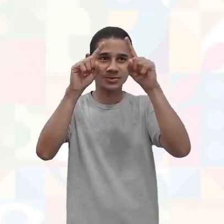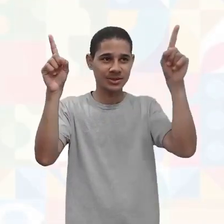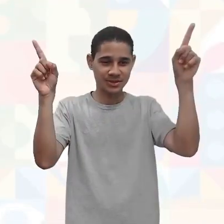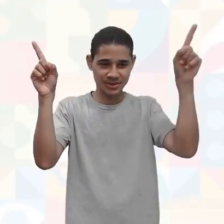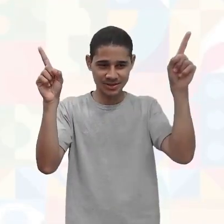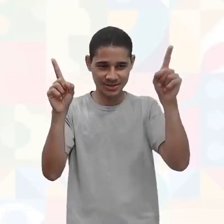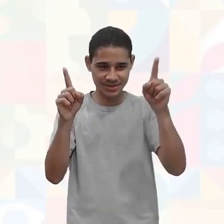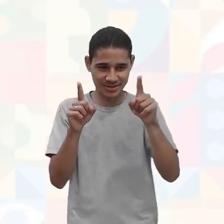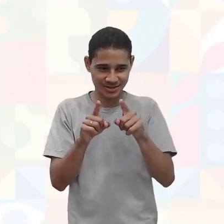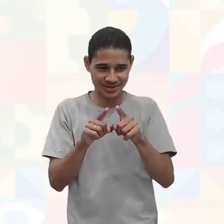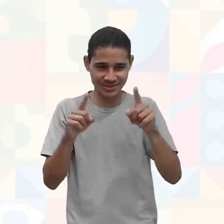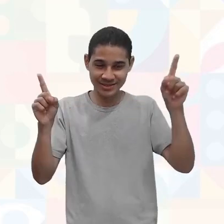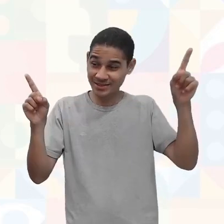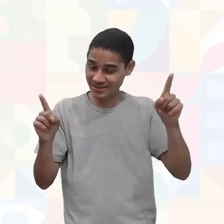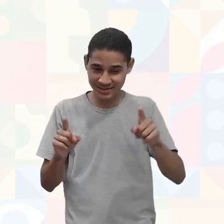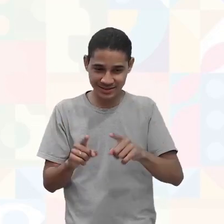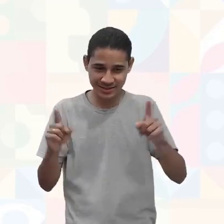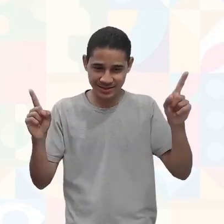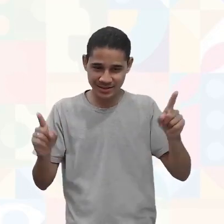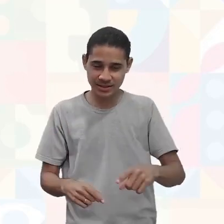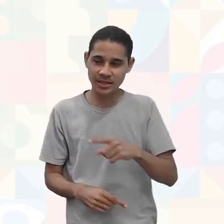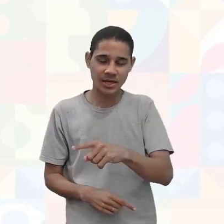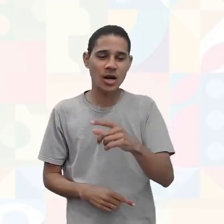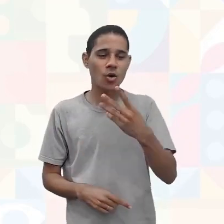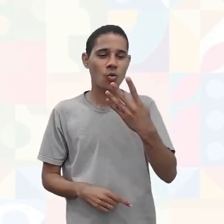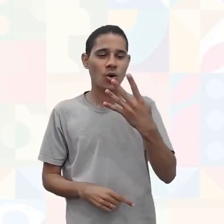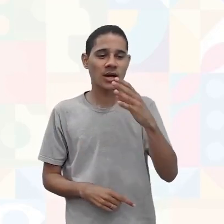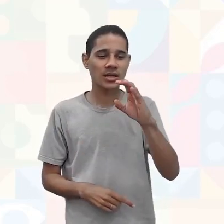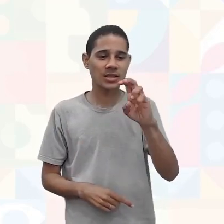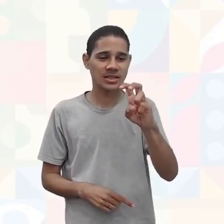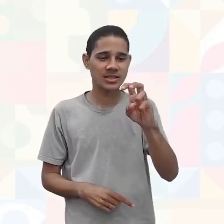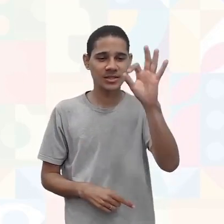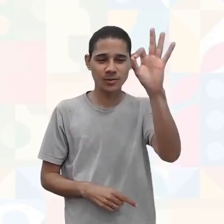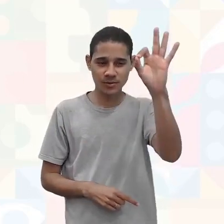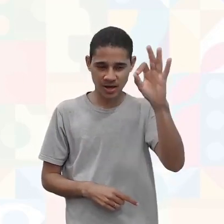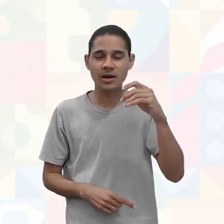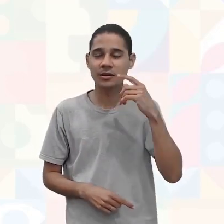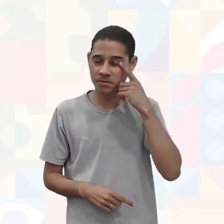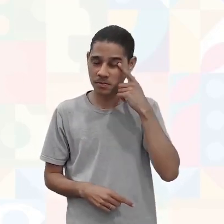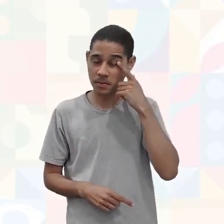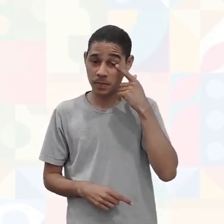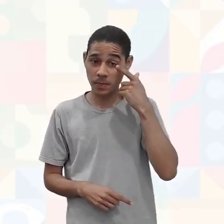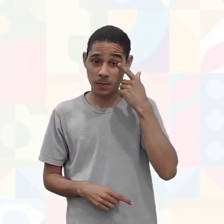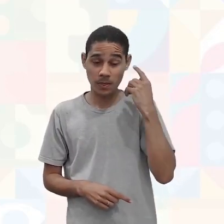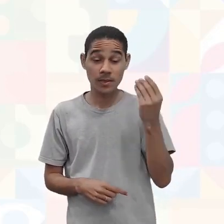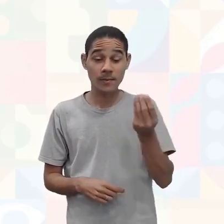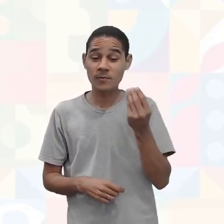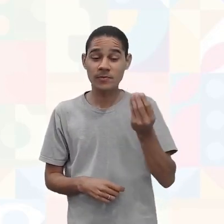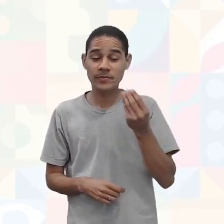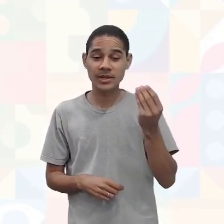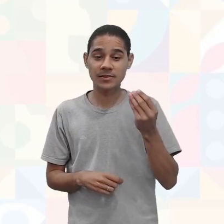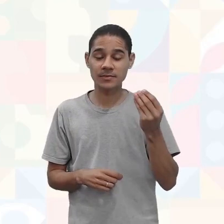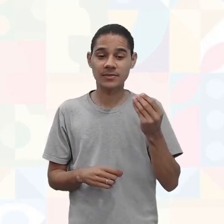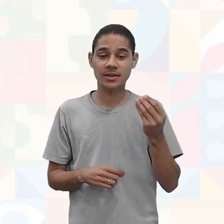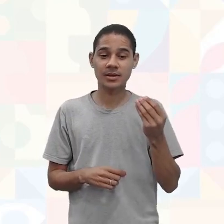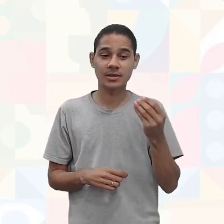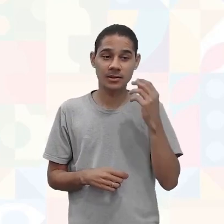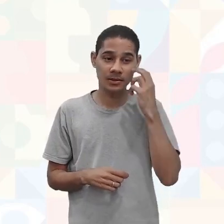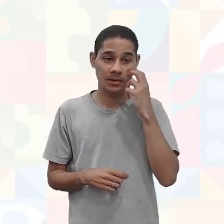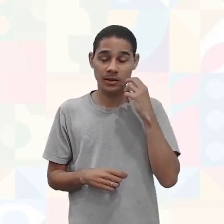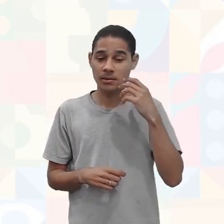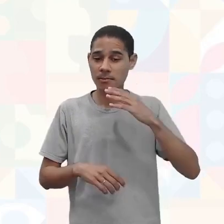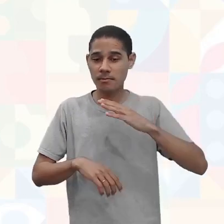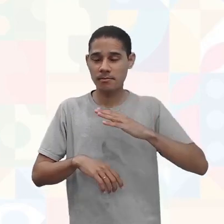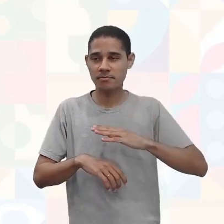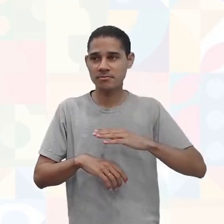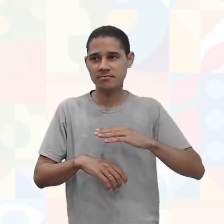essa peça instalada a 45 graus, que ela torna aí realmente uma questão, geralmente a gente utiliza isso em uma